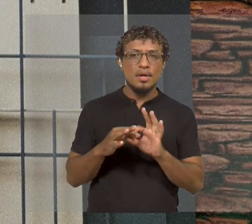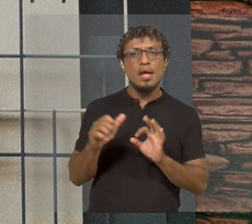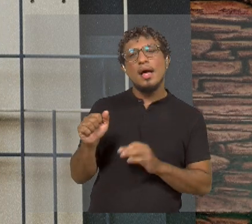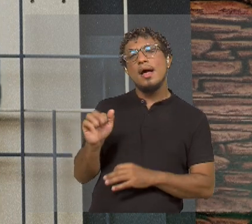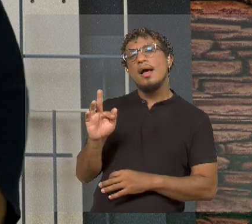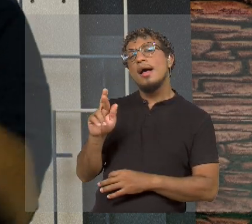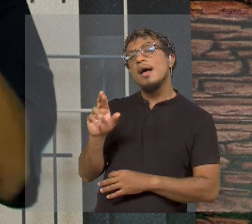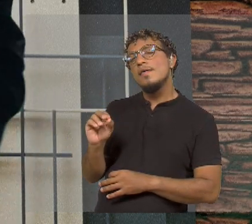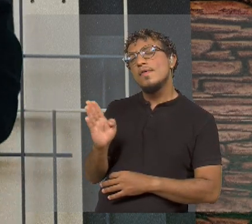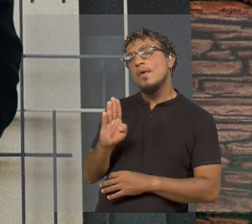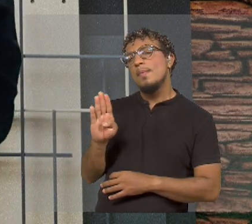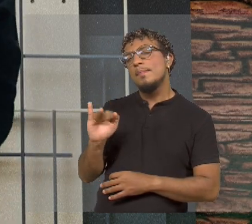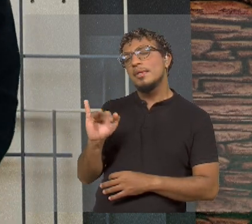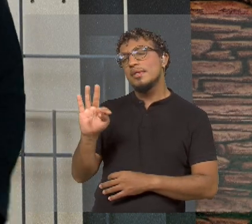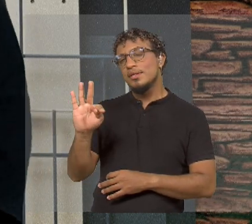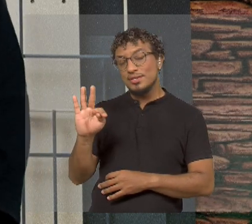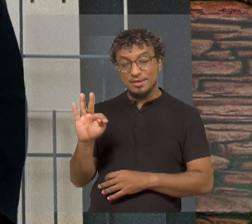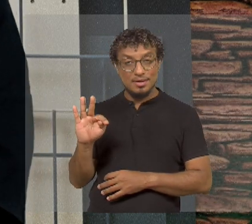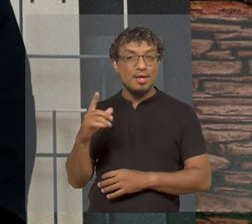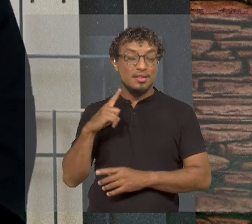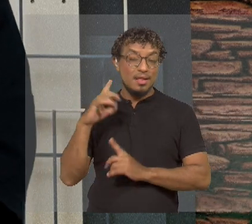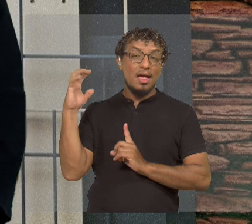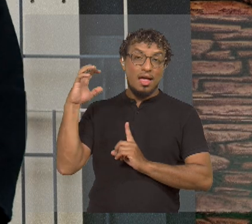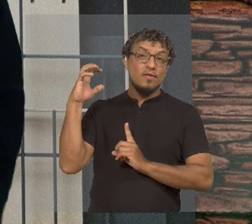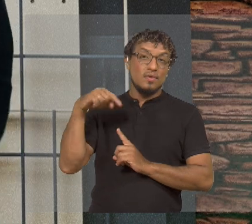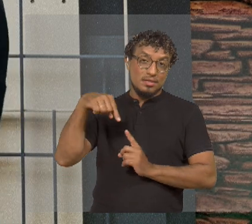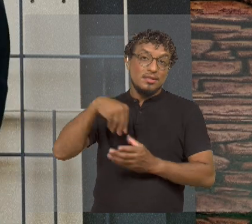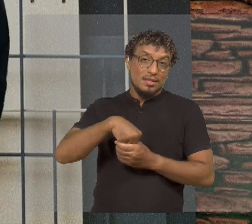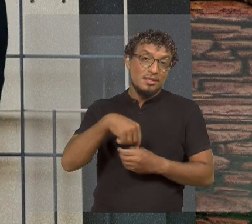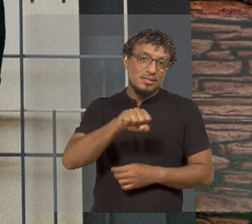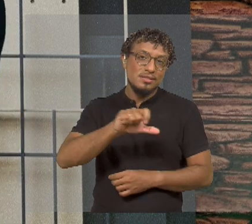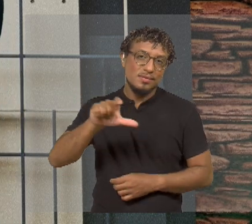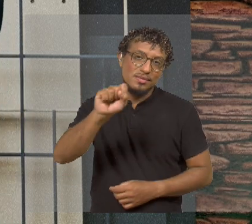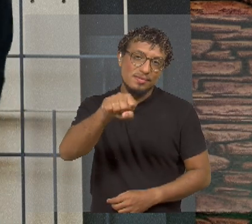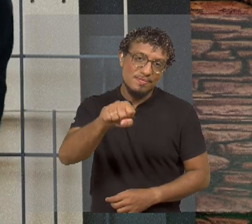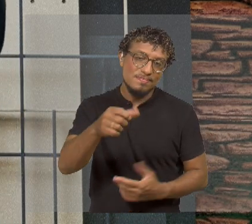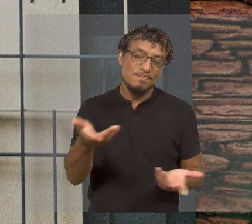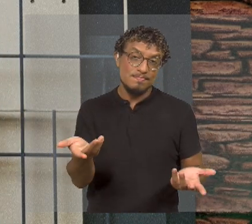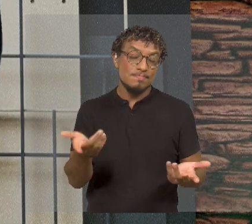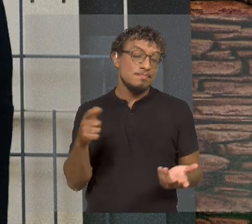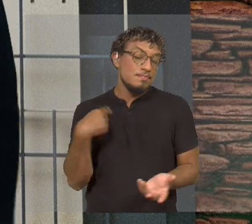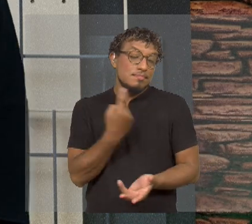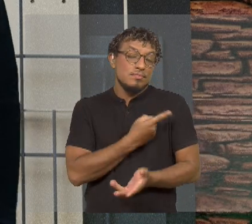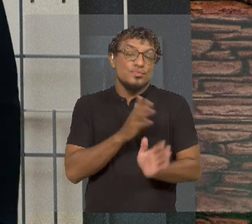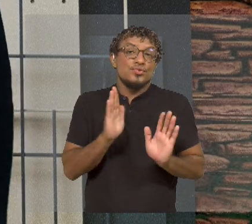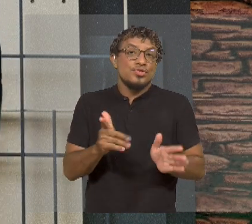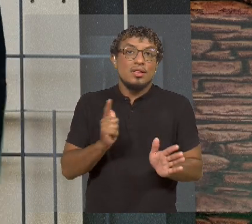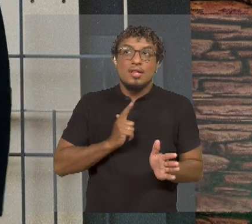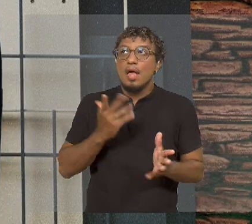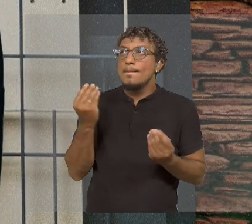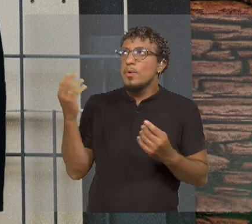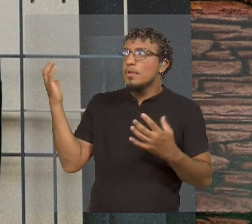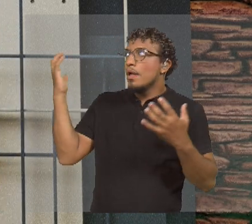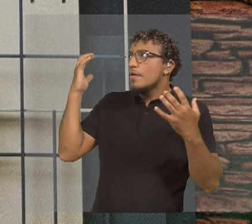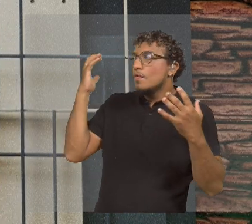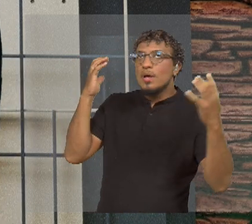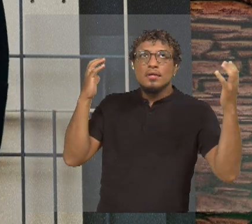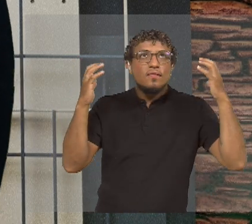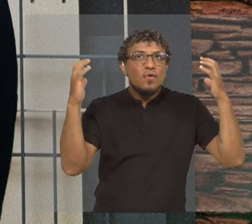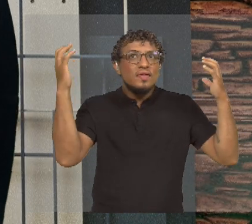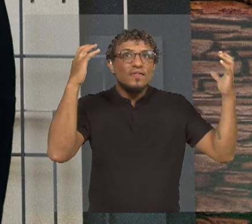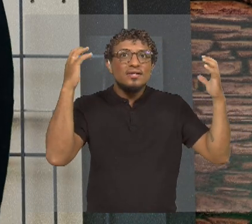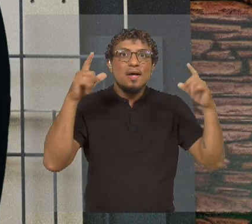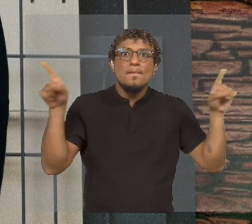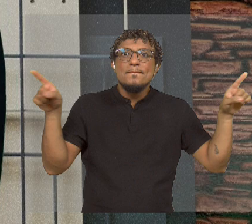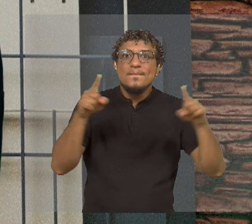afrobeat, né? E a gente tem essas influências aqui em São Luís. Então, aqui nós já temos muitas influências musicais que são importantes e